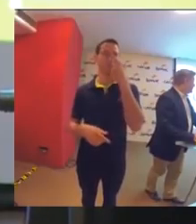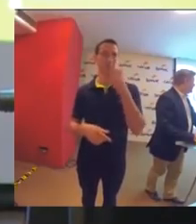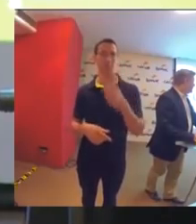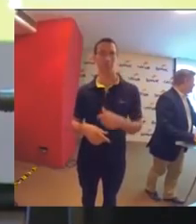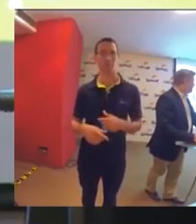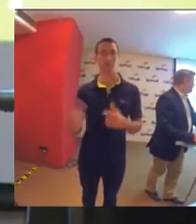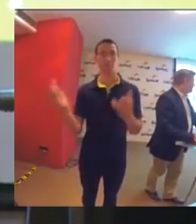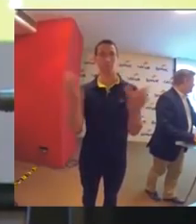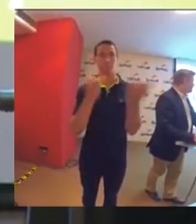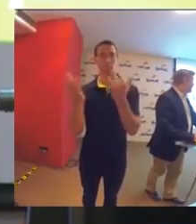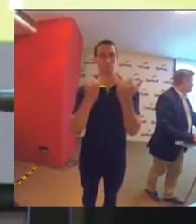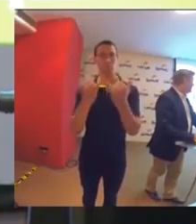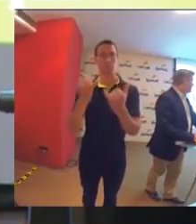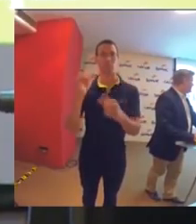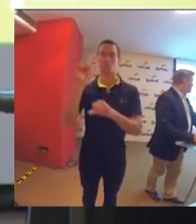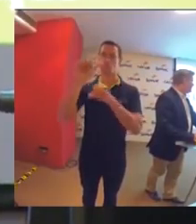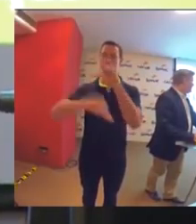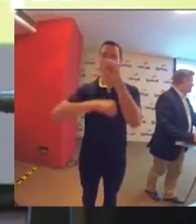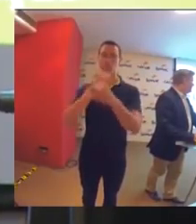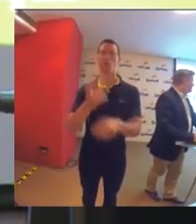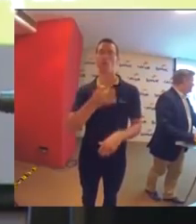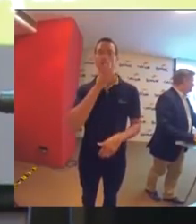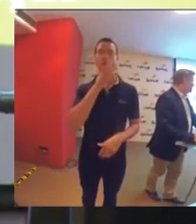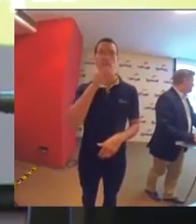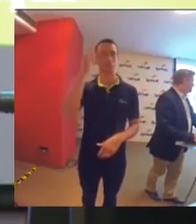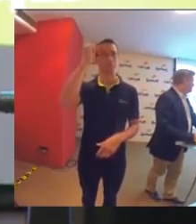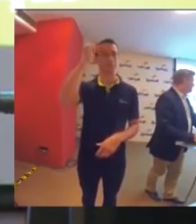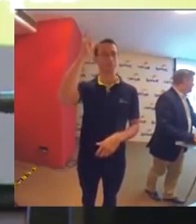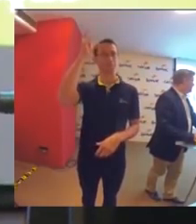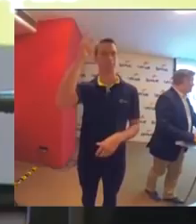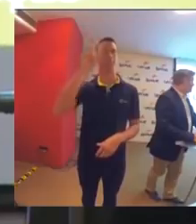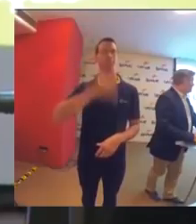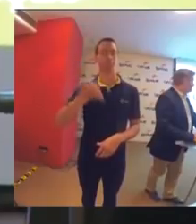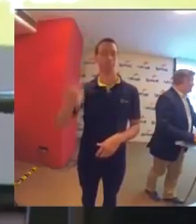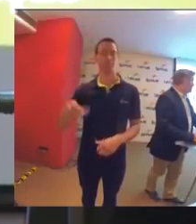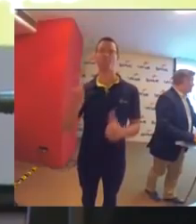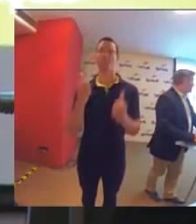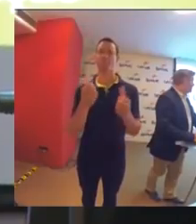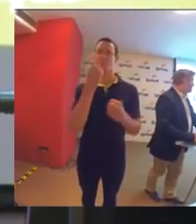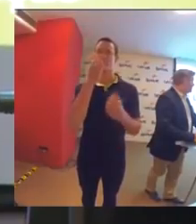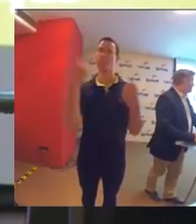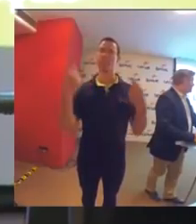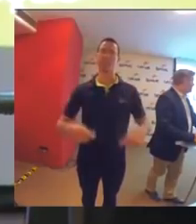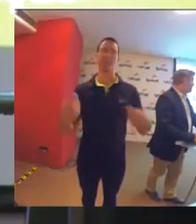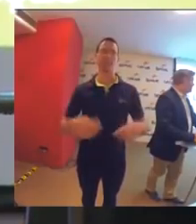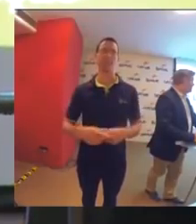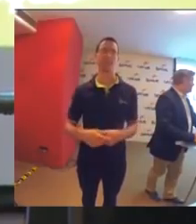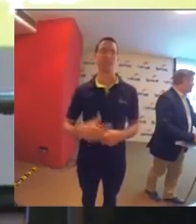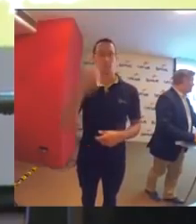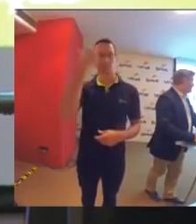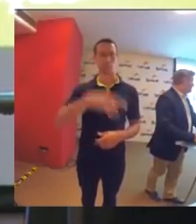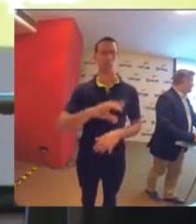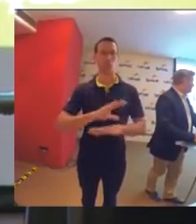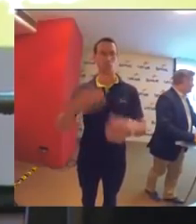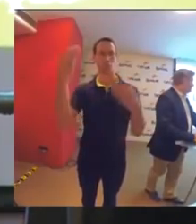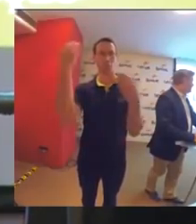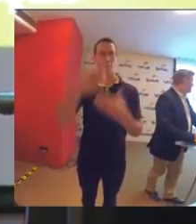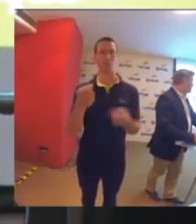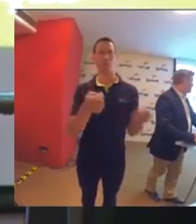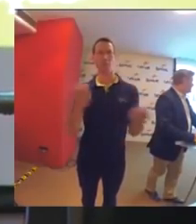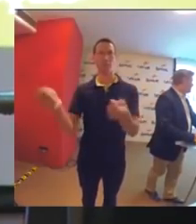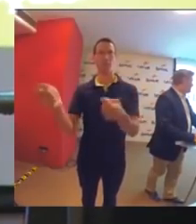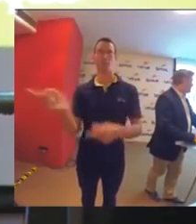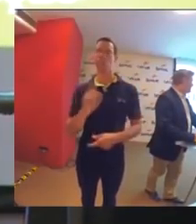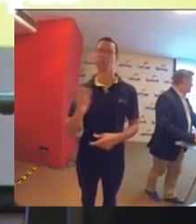conhecimento. Professor é indispensável. Professor não existe para aplicar a prova, existe para construir conhecimento com o